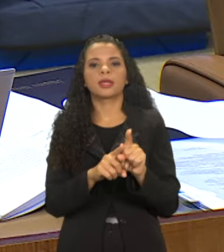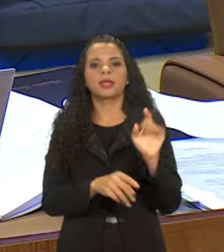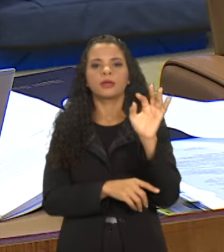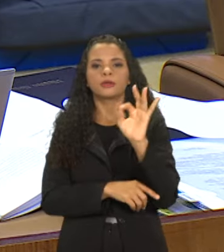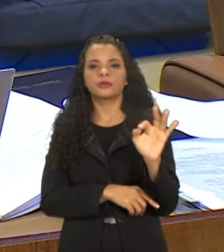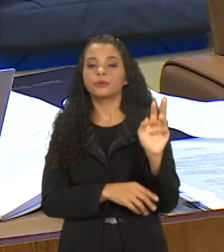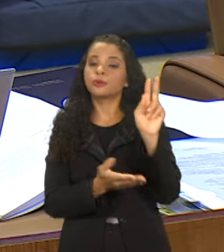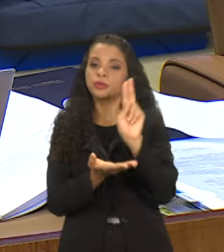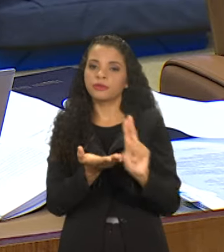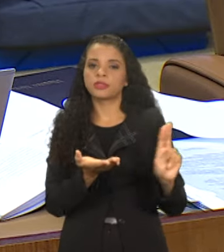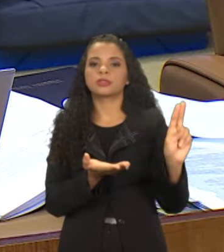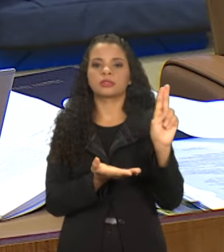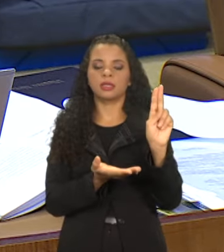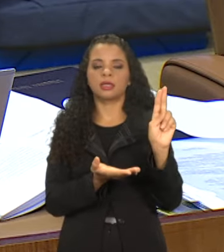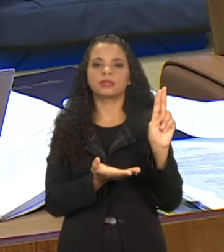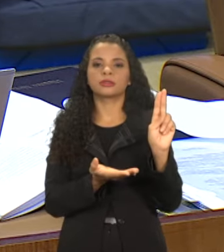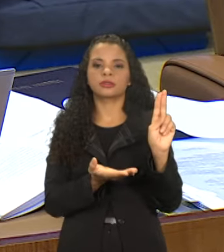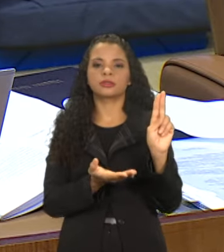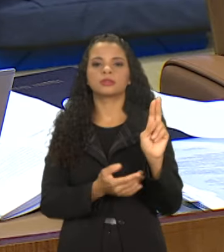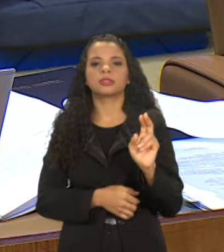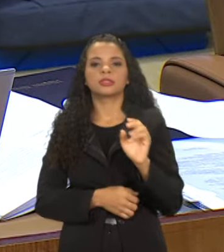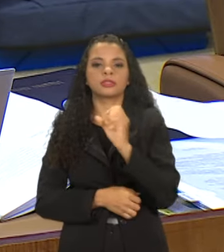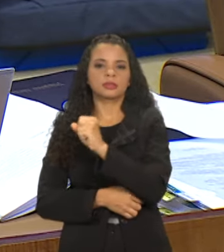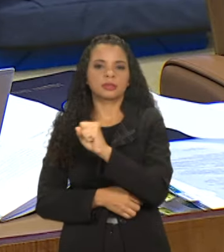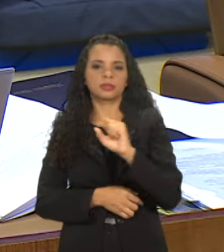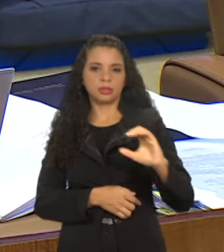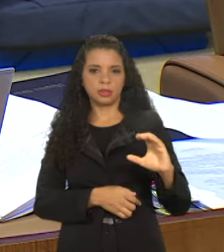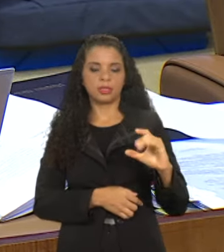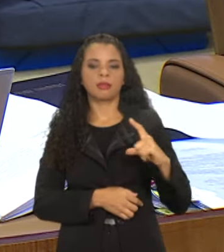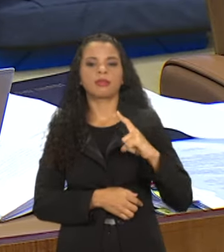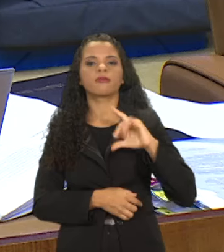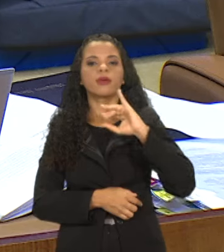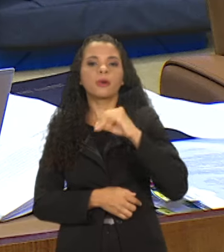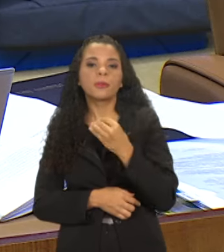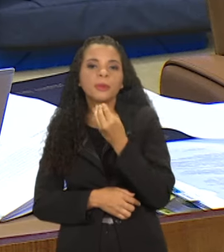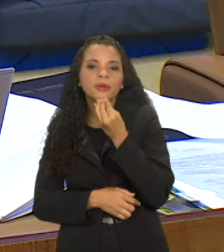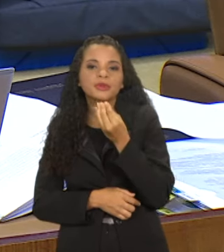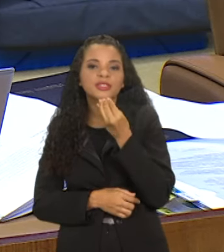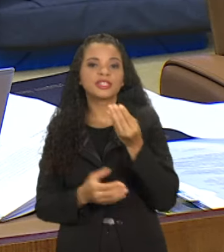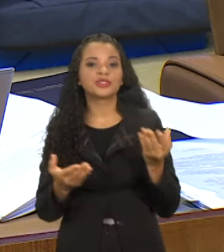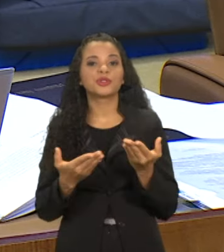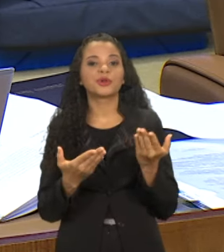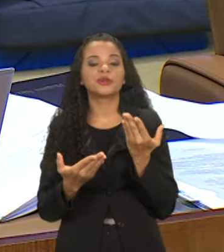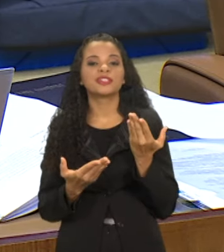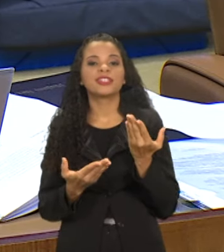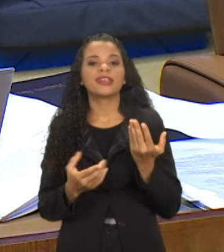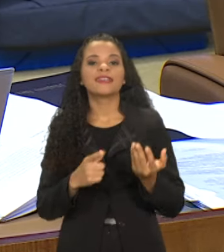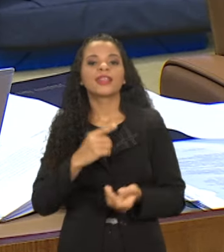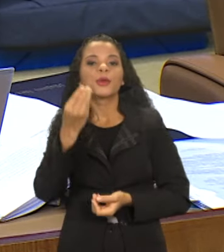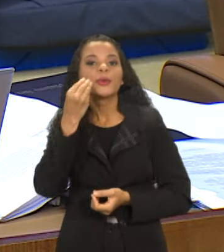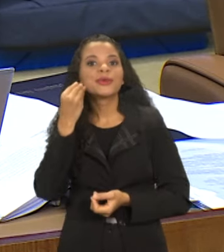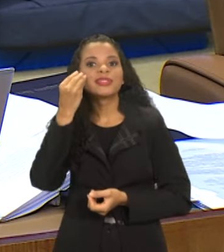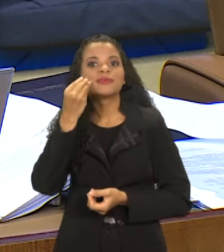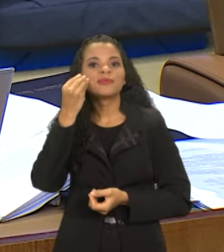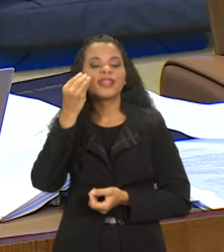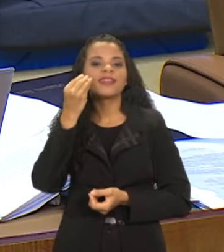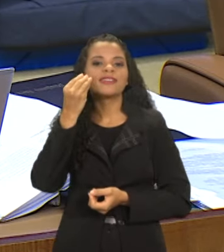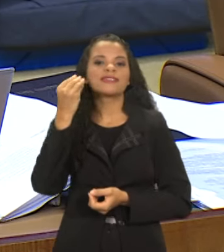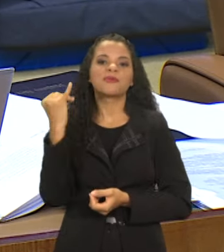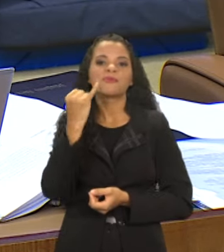de Santa Catarina, que tiveram, presidente, a oportunidade hoje de viver um momento histórico, que é a